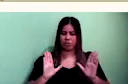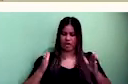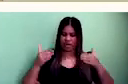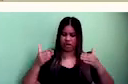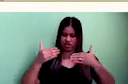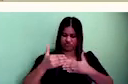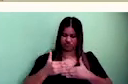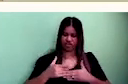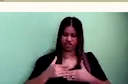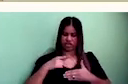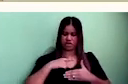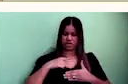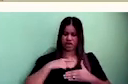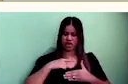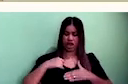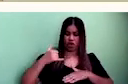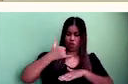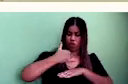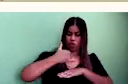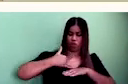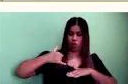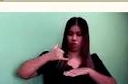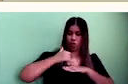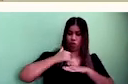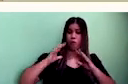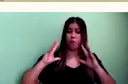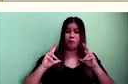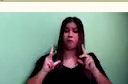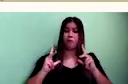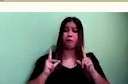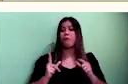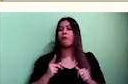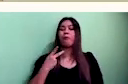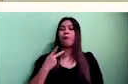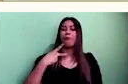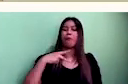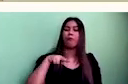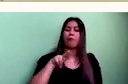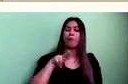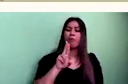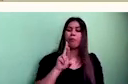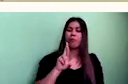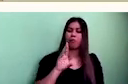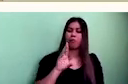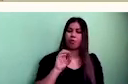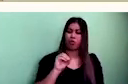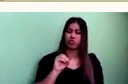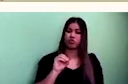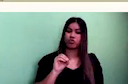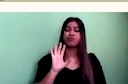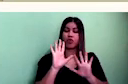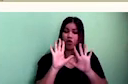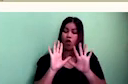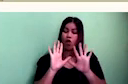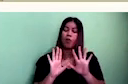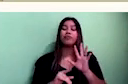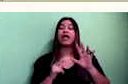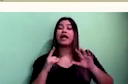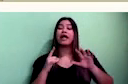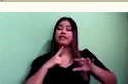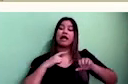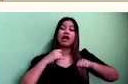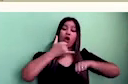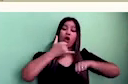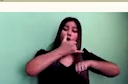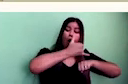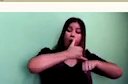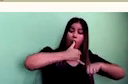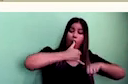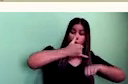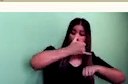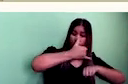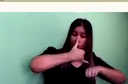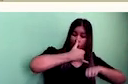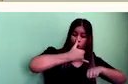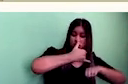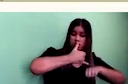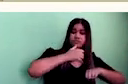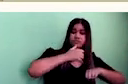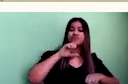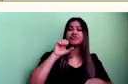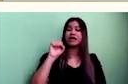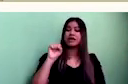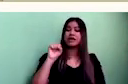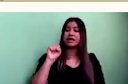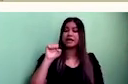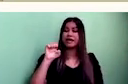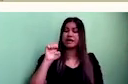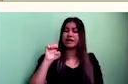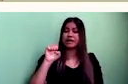gente tem que tomar um cuidado de não comprar essência. Então, eu vou explicar rapidamente como você faz para identificar óleo essencial de essência,